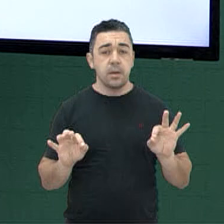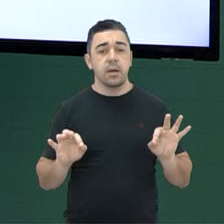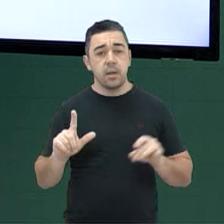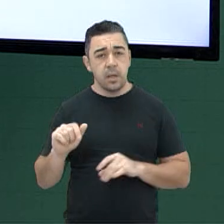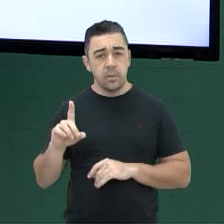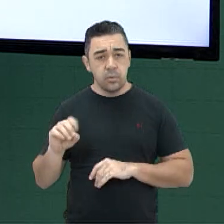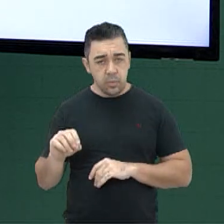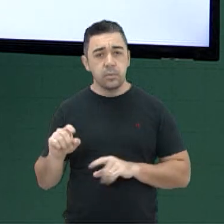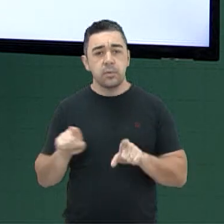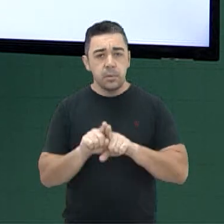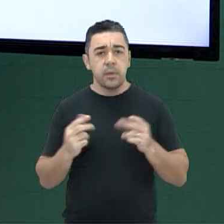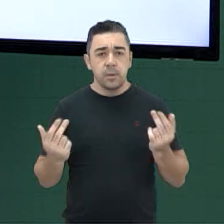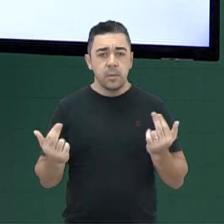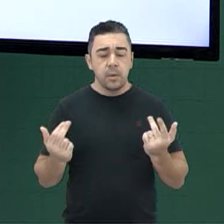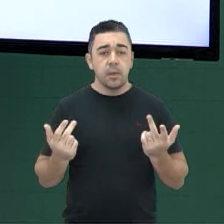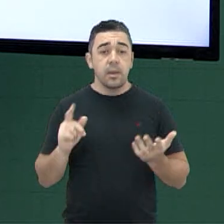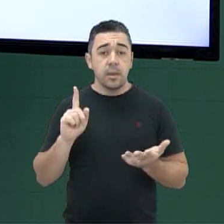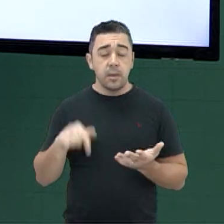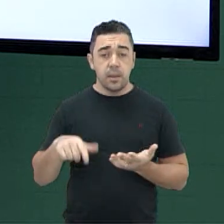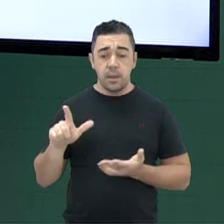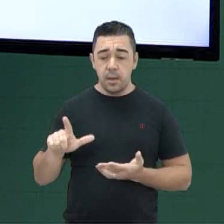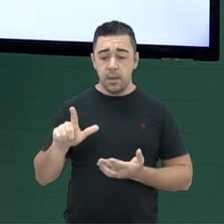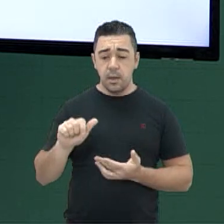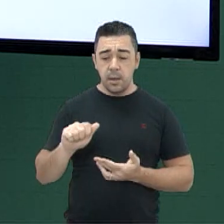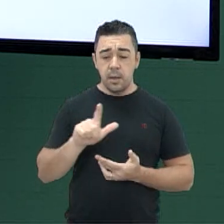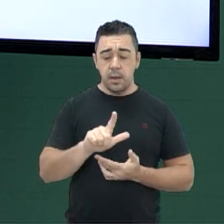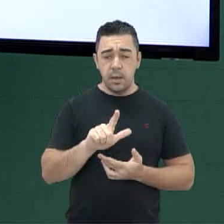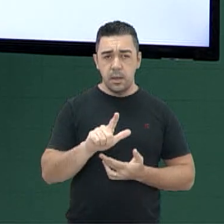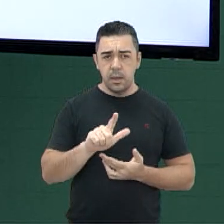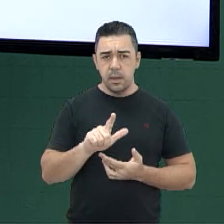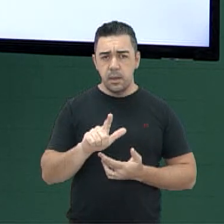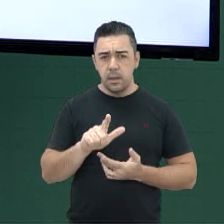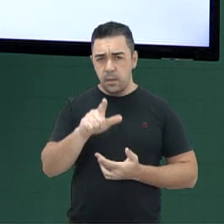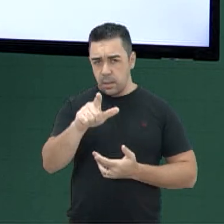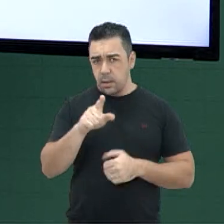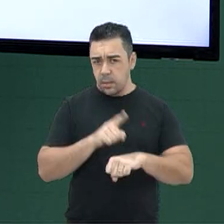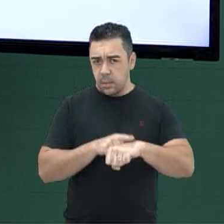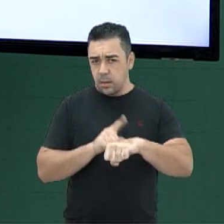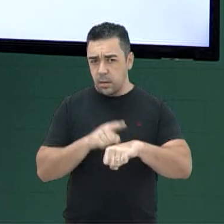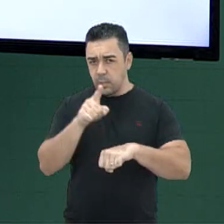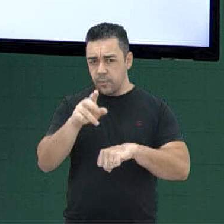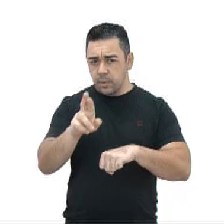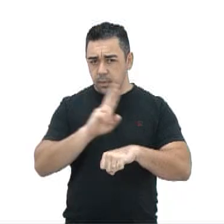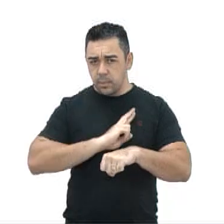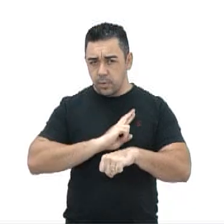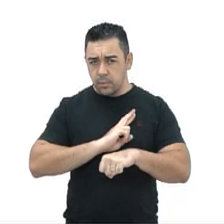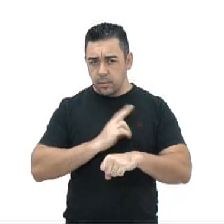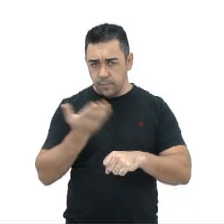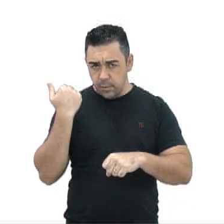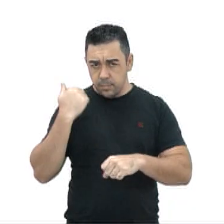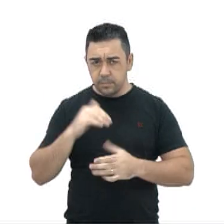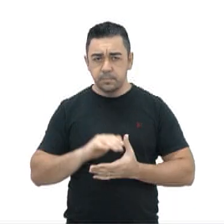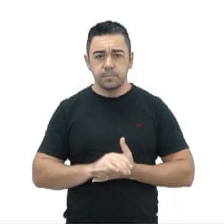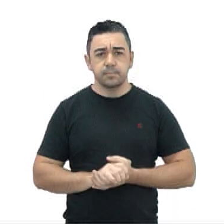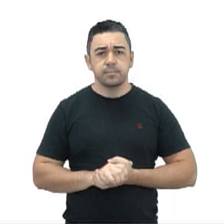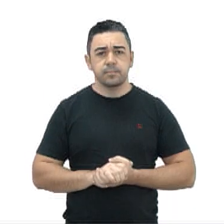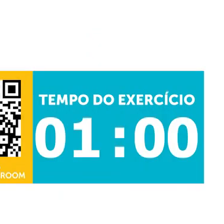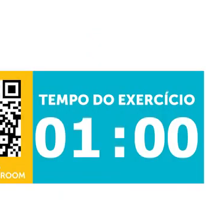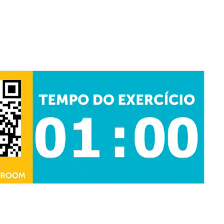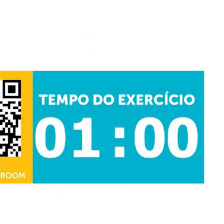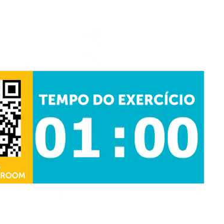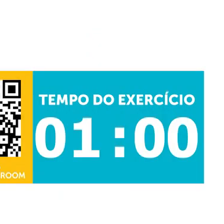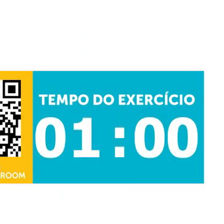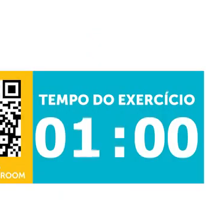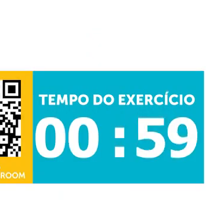são congruentes. Então, eu tenho o caso L a L. Eu vou dar um tempo para vocês responderem. Vamos lá?